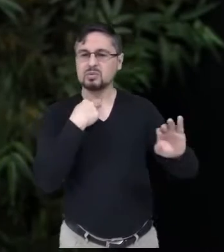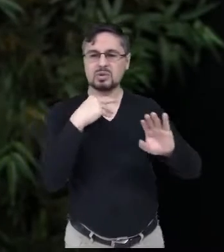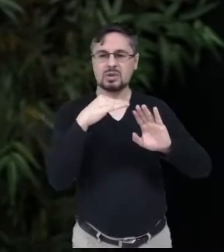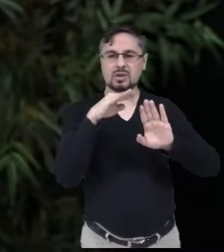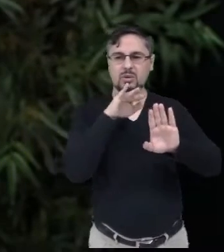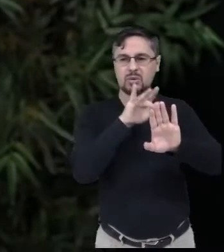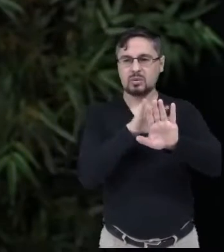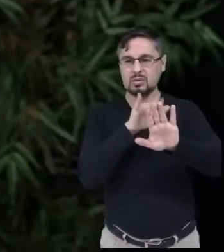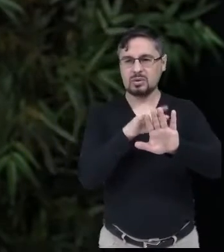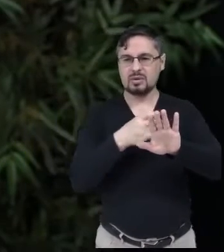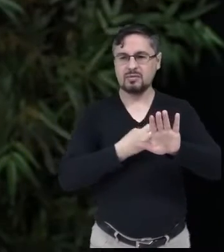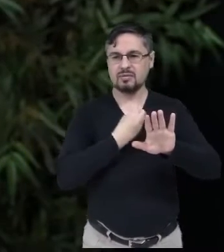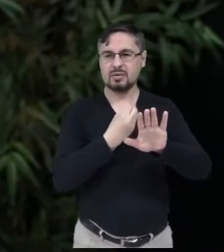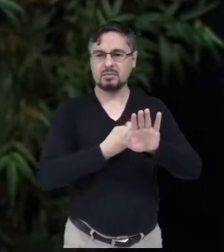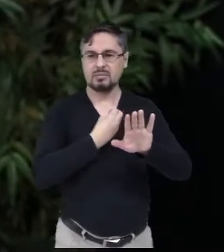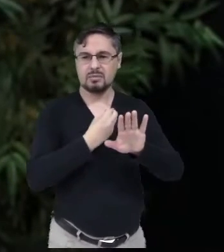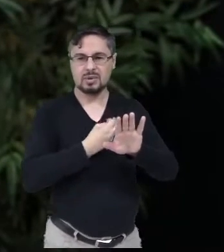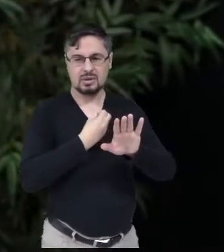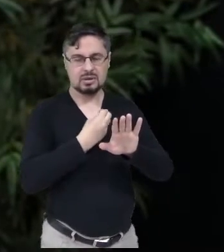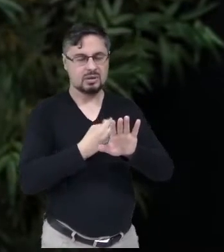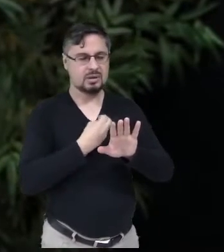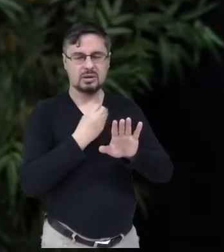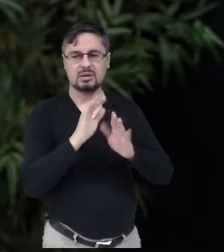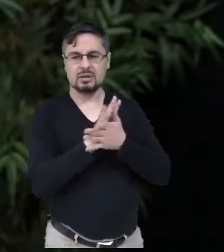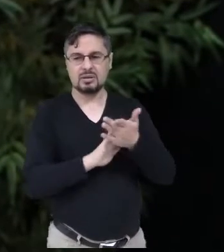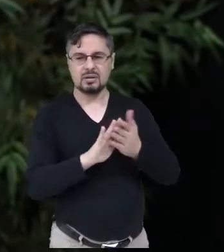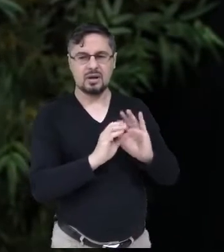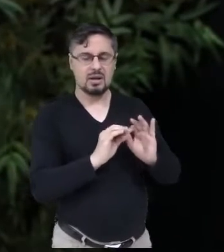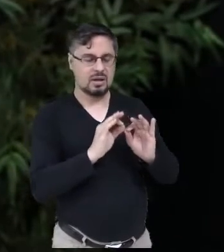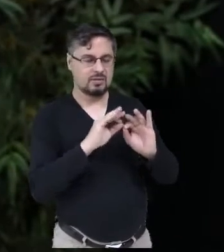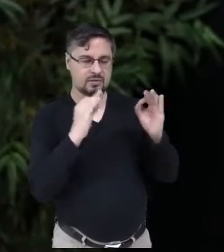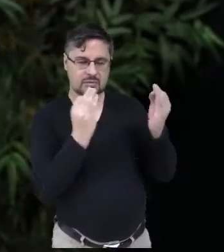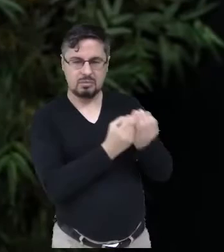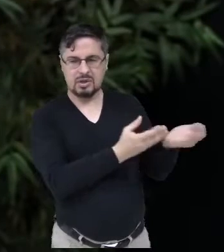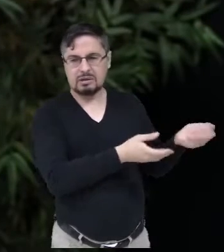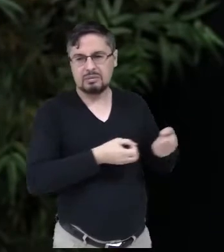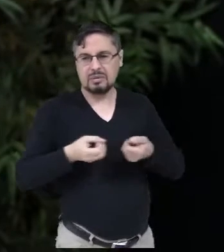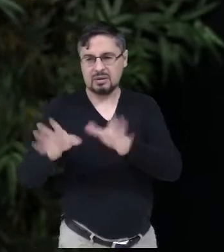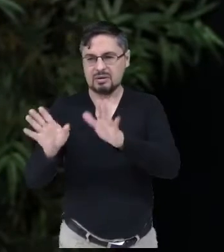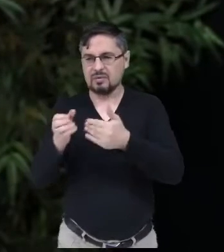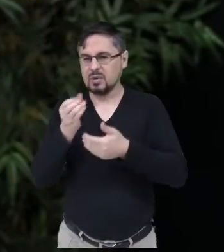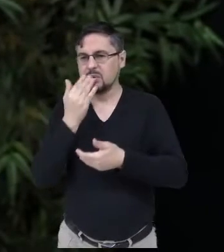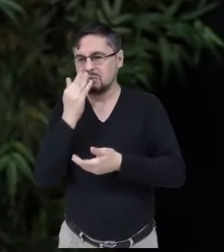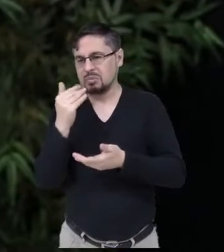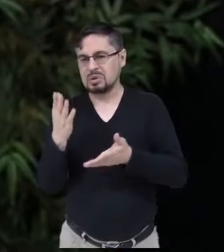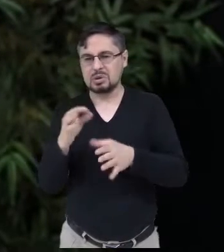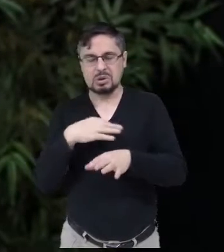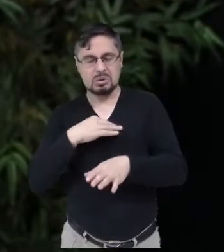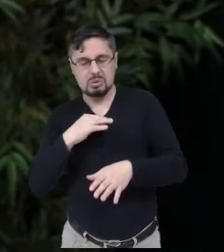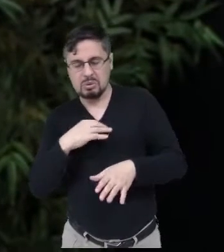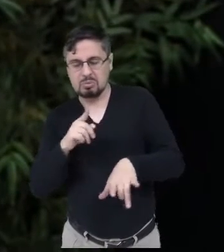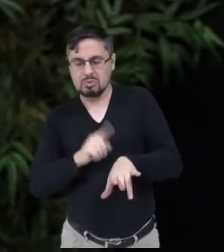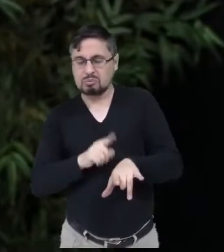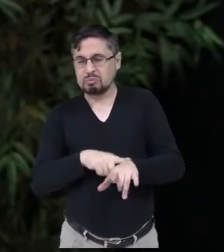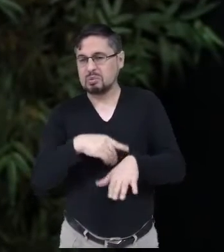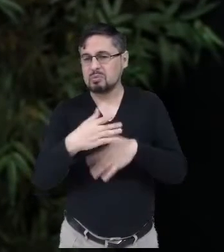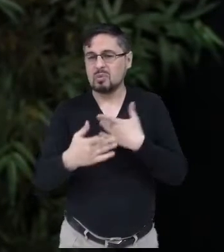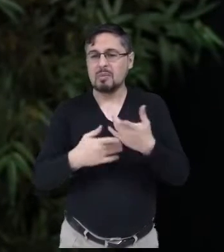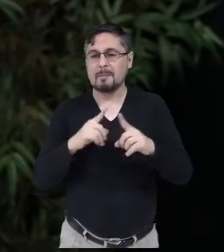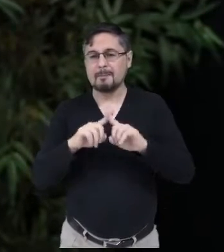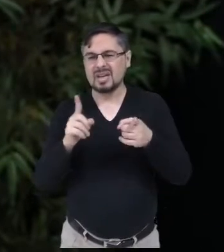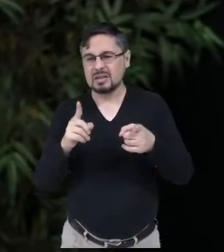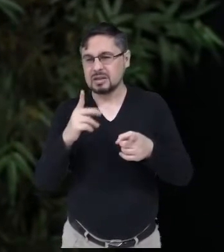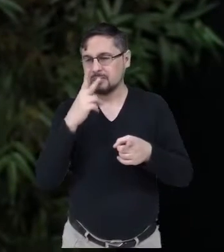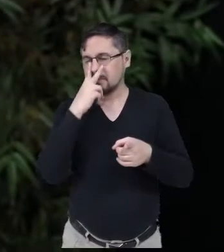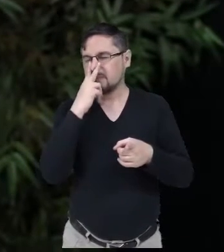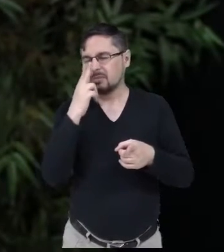vê-los à distância. A família trazia comida e roupas durante um período a essa pessoa, mas depois de um tempo havia um funeral,